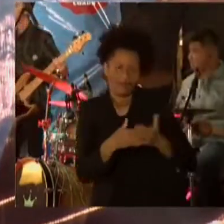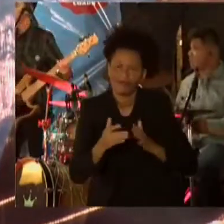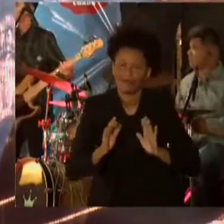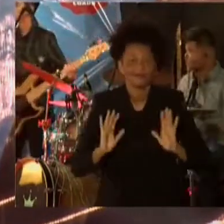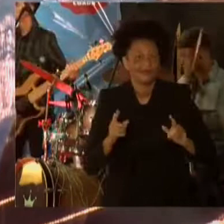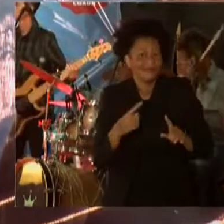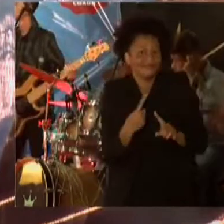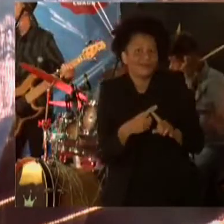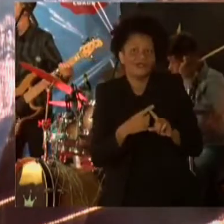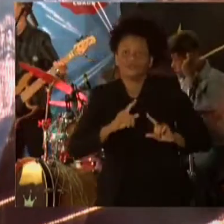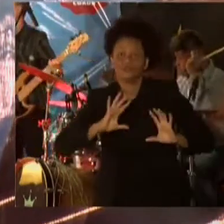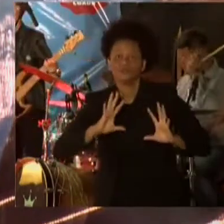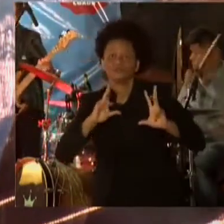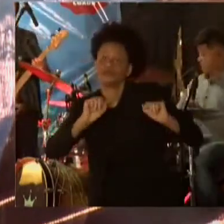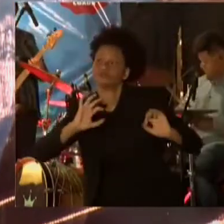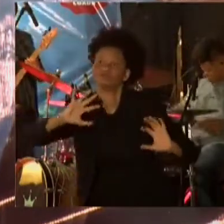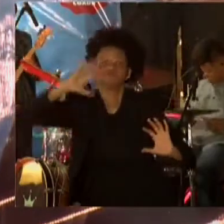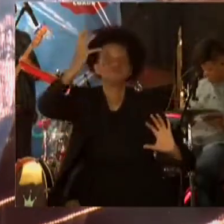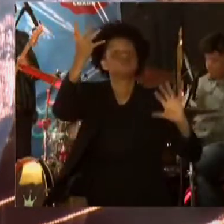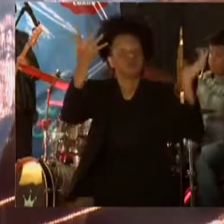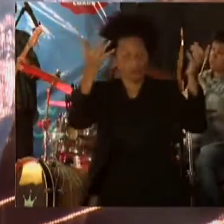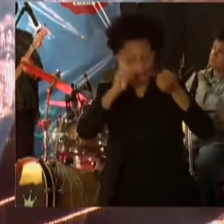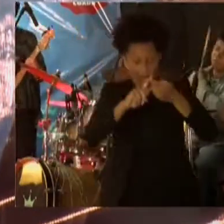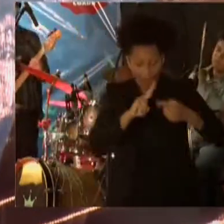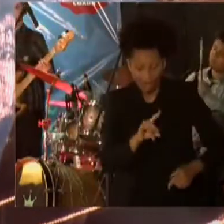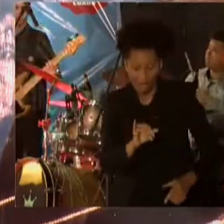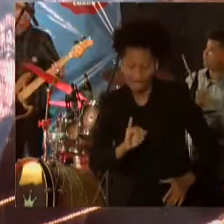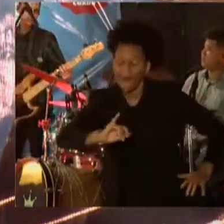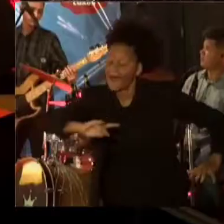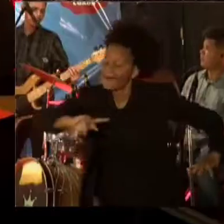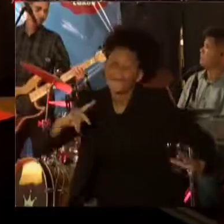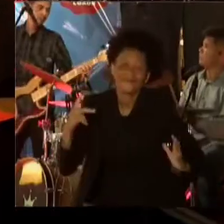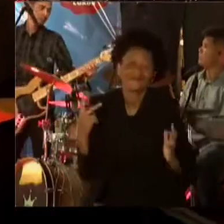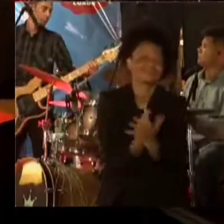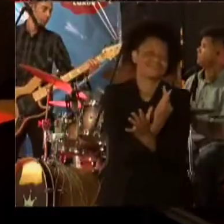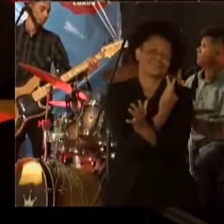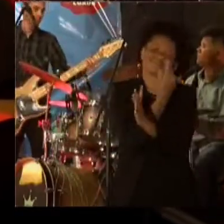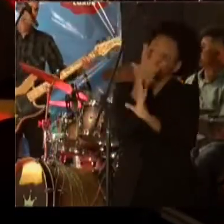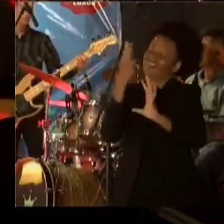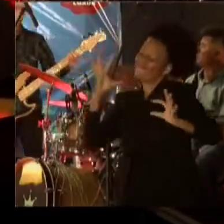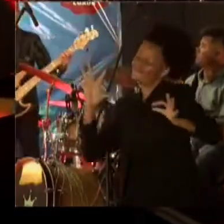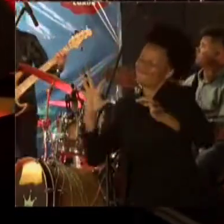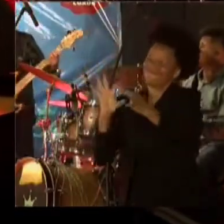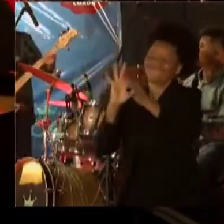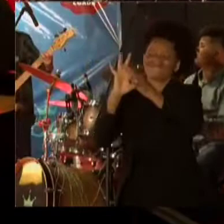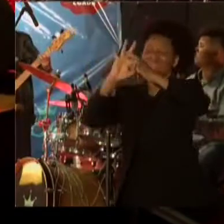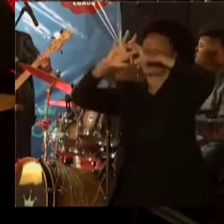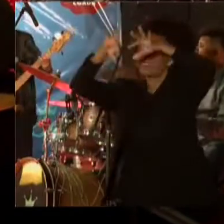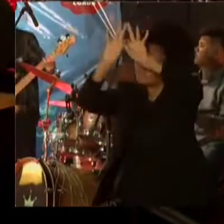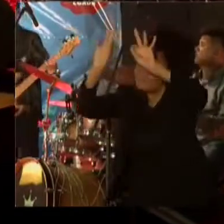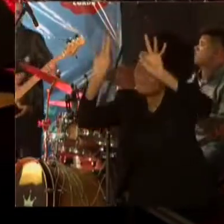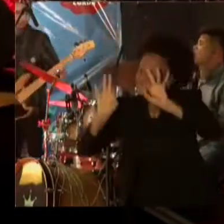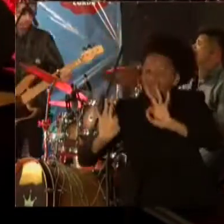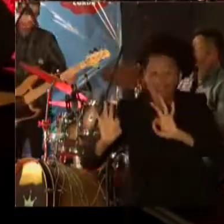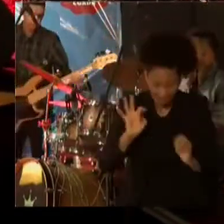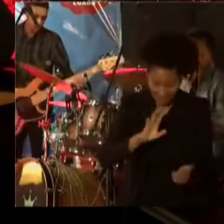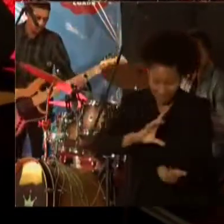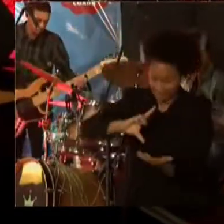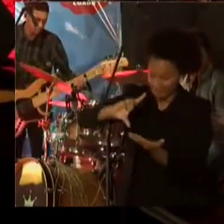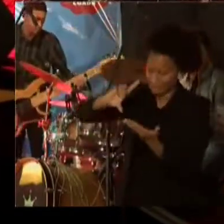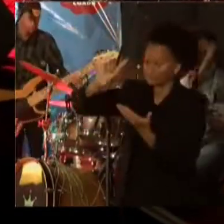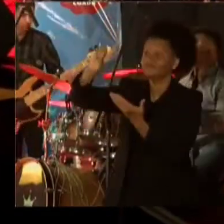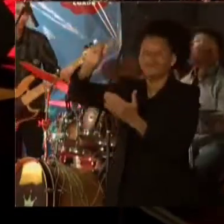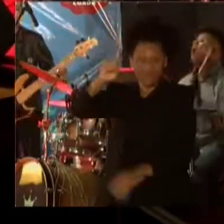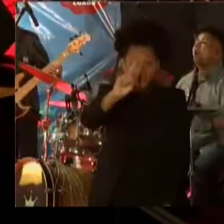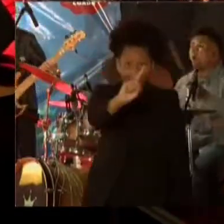que aconteceu e o que vai acontecer faz parte dos planos de Deus para